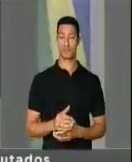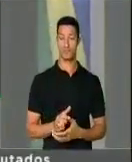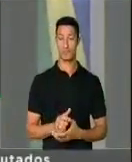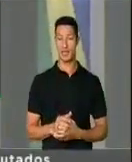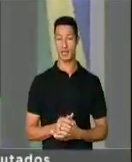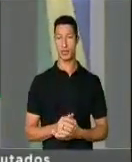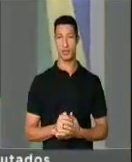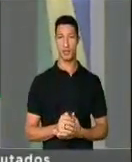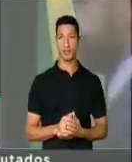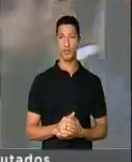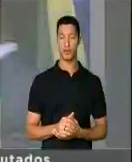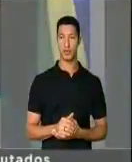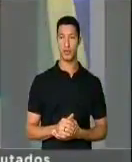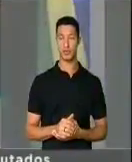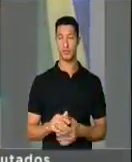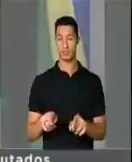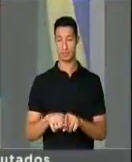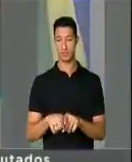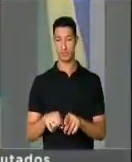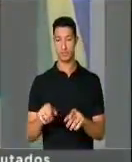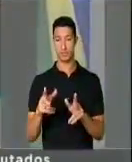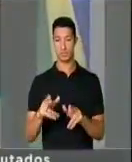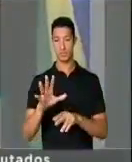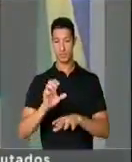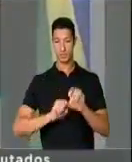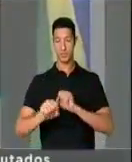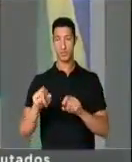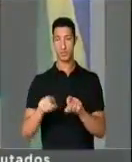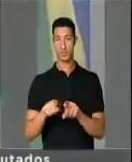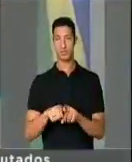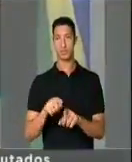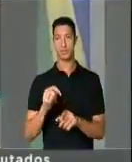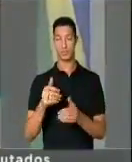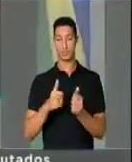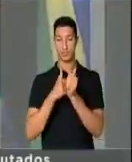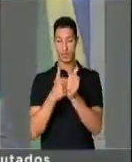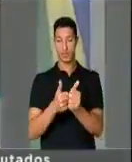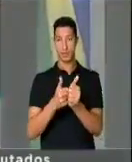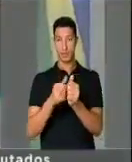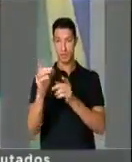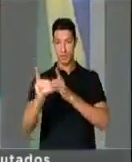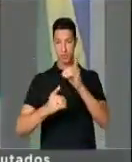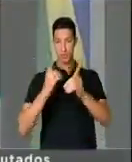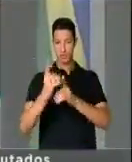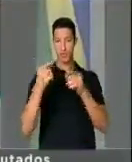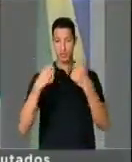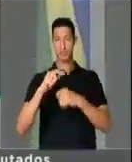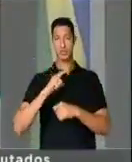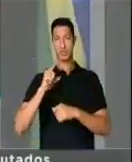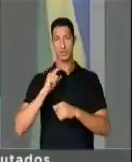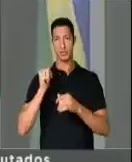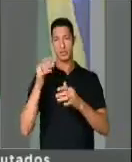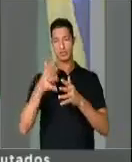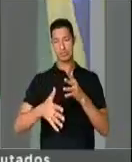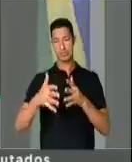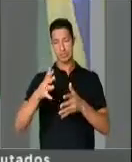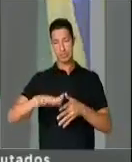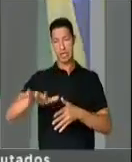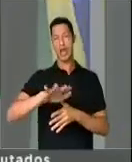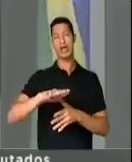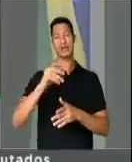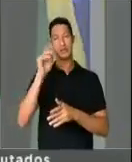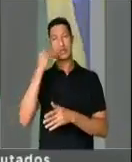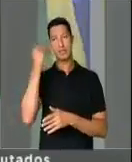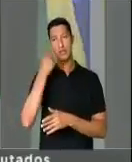federal, estar trazendo as informações pertinentes, buscando os melhores caminhos e dar a dinâmica necessária com a expertise, com a experiência